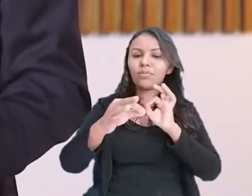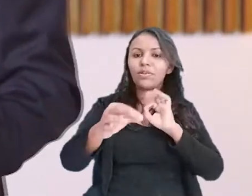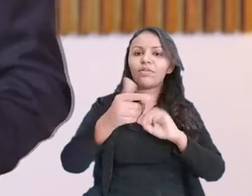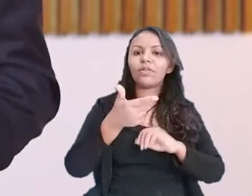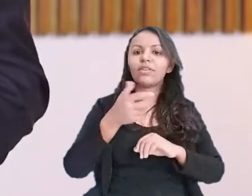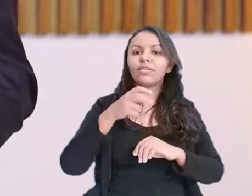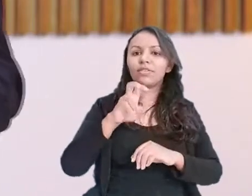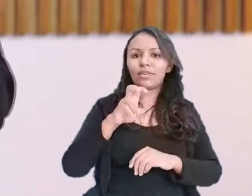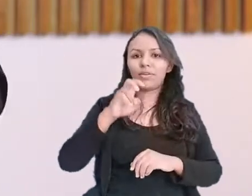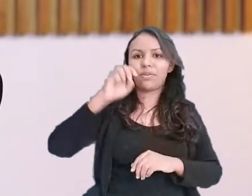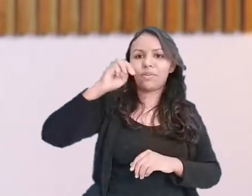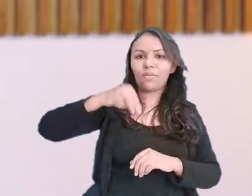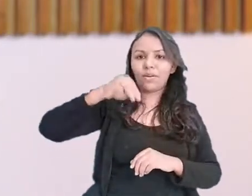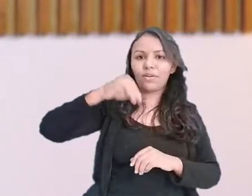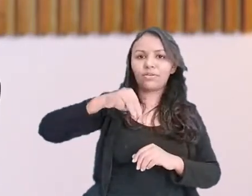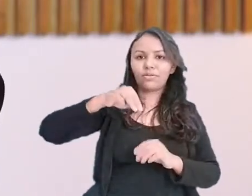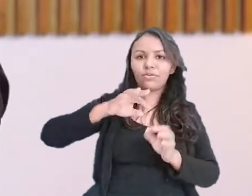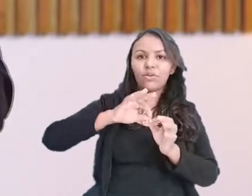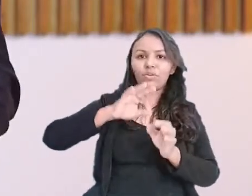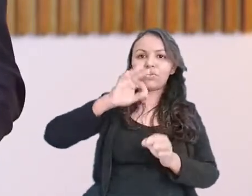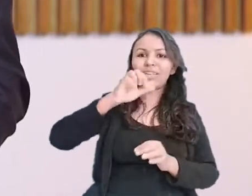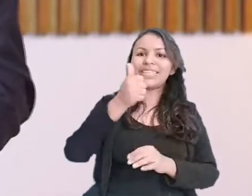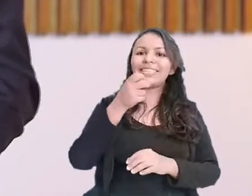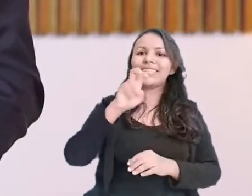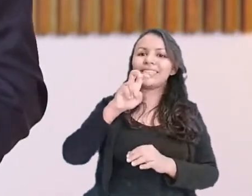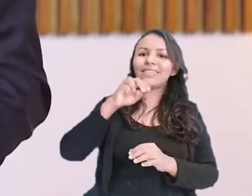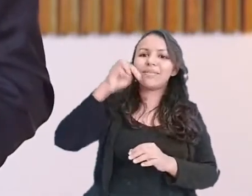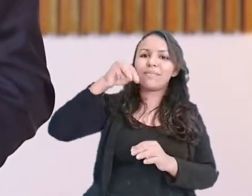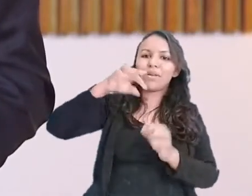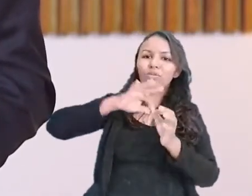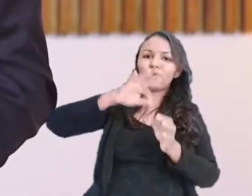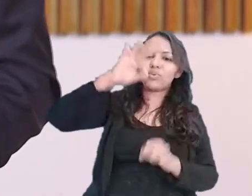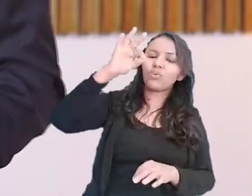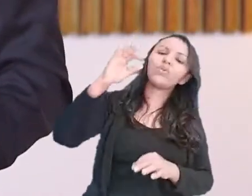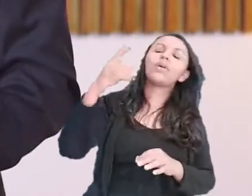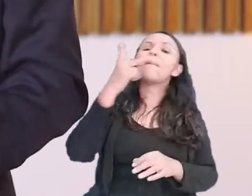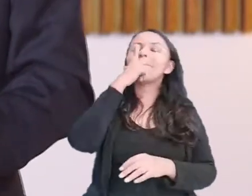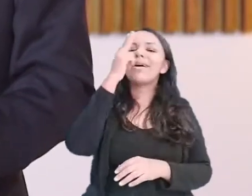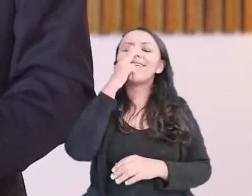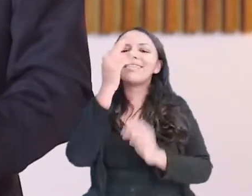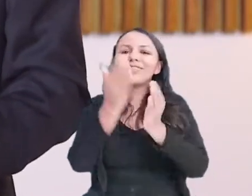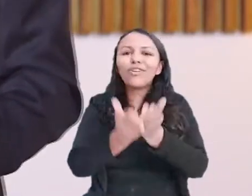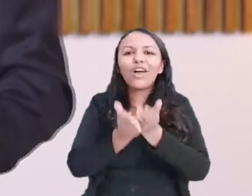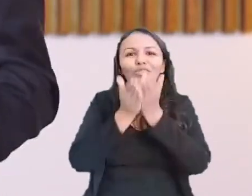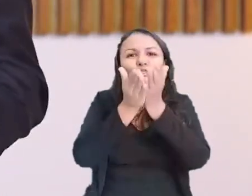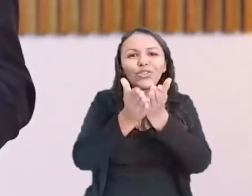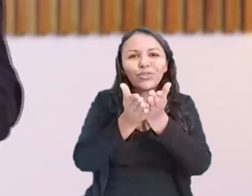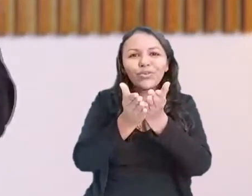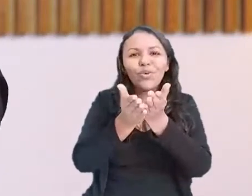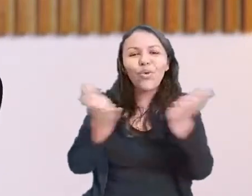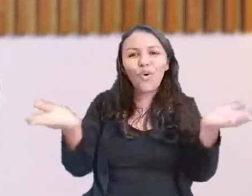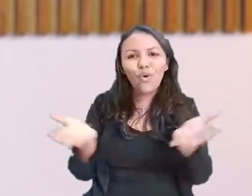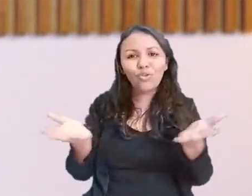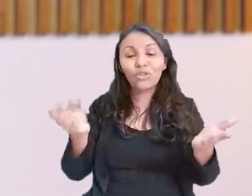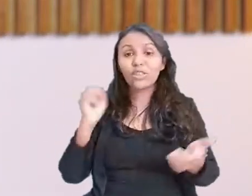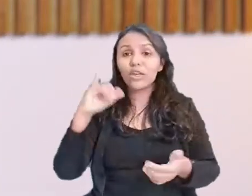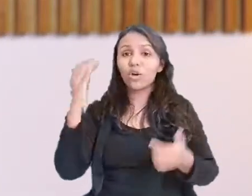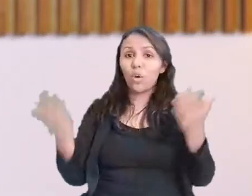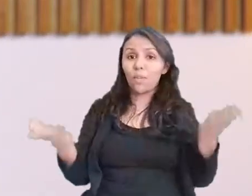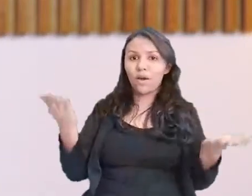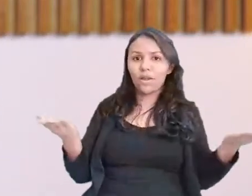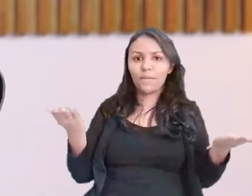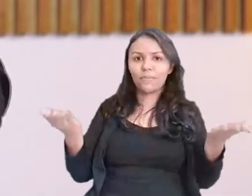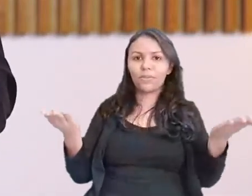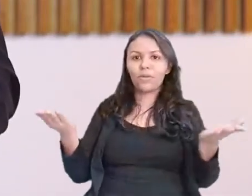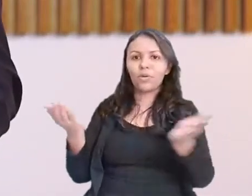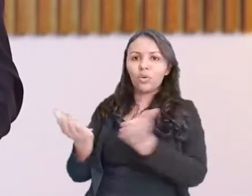altura, semelhante a um navio médio de carga atual. Se você for fazer uma comparação de um dos navios que é mais comentado